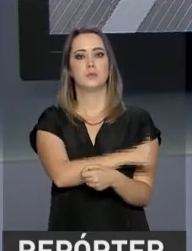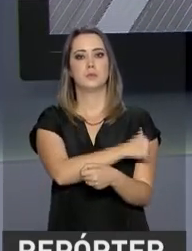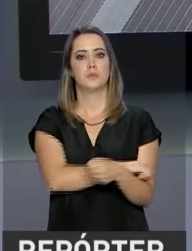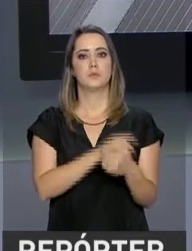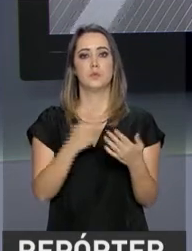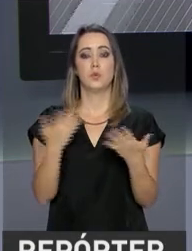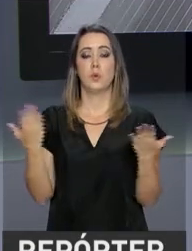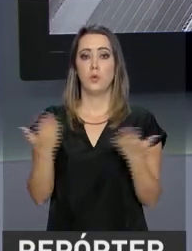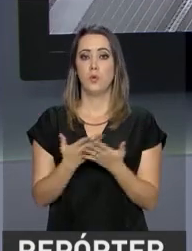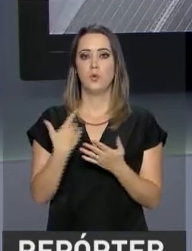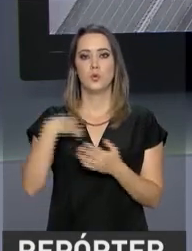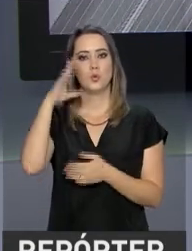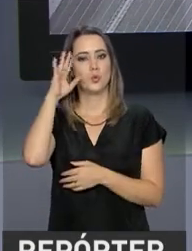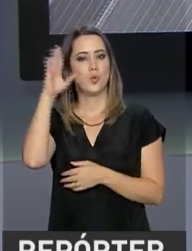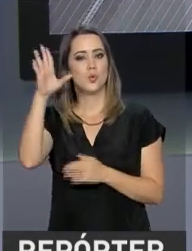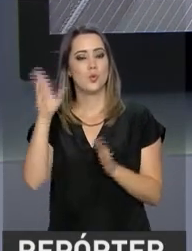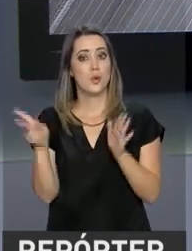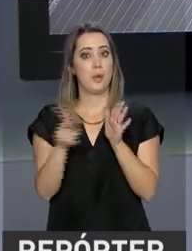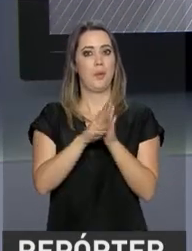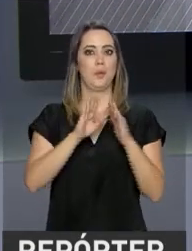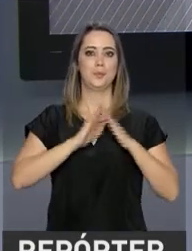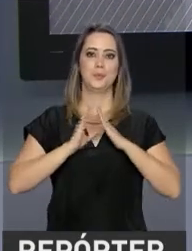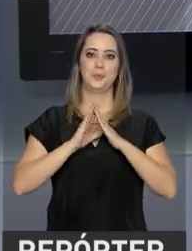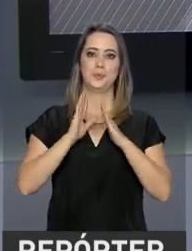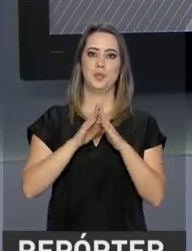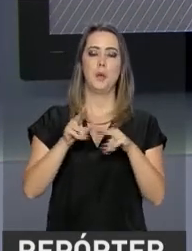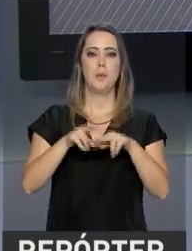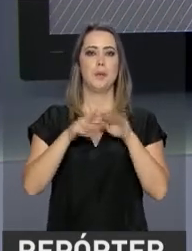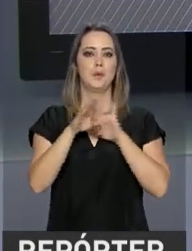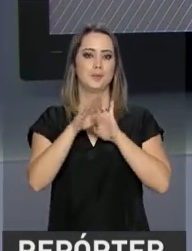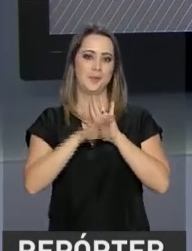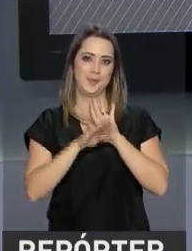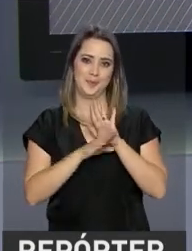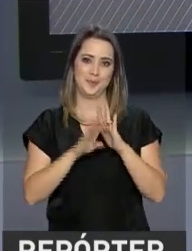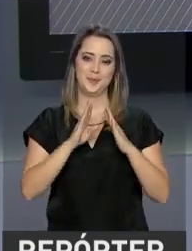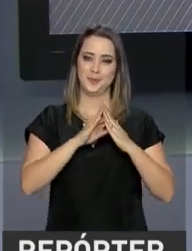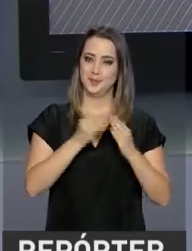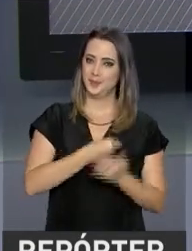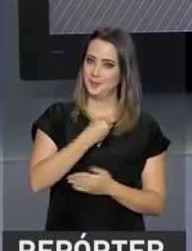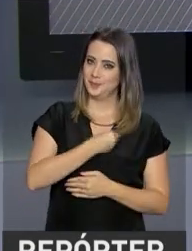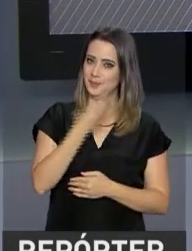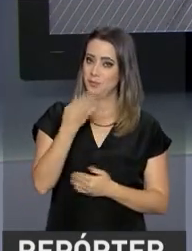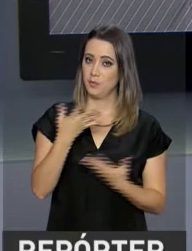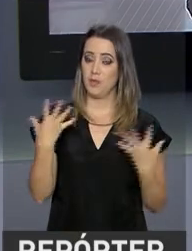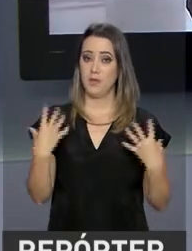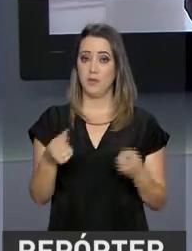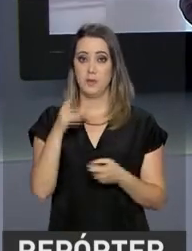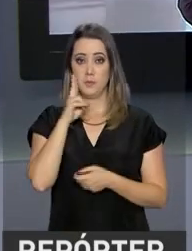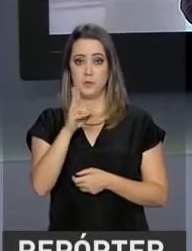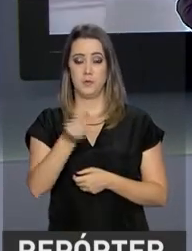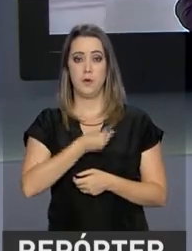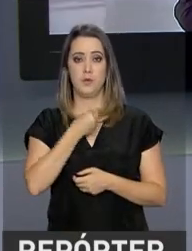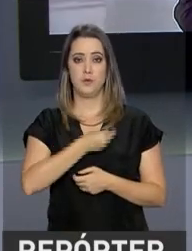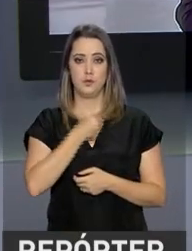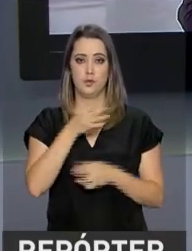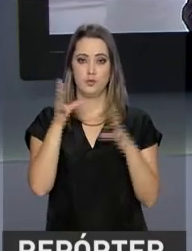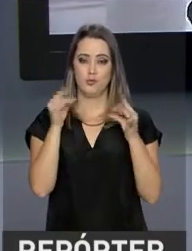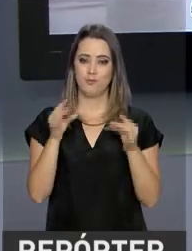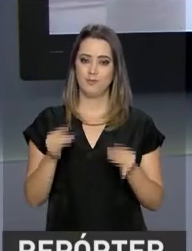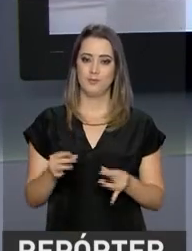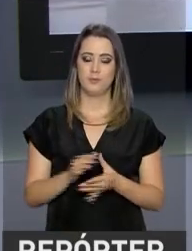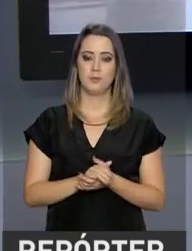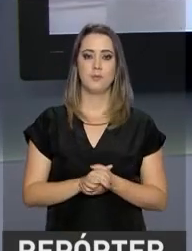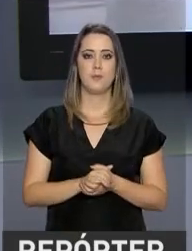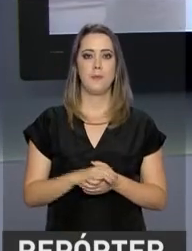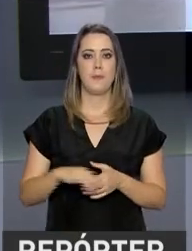janeiro realizaram hoje o sonho da casa própria por meio do programa minha casa minha vida ao vivo o repórter joão pedro neto tem os detalhes para